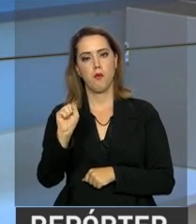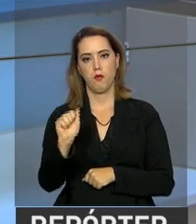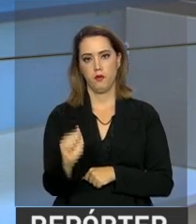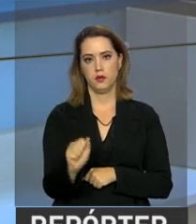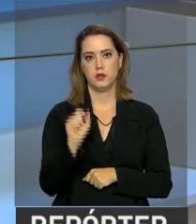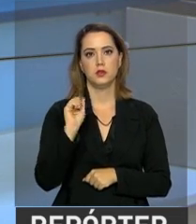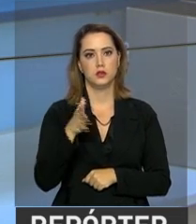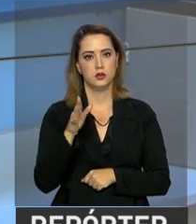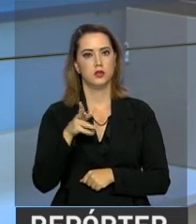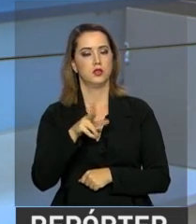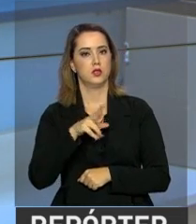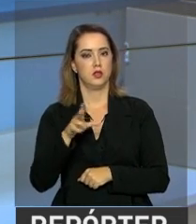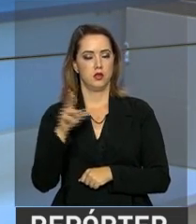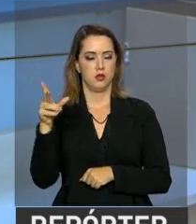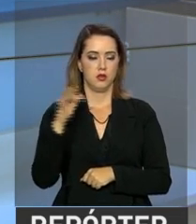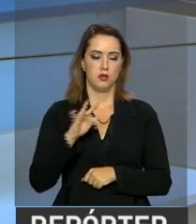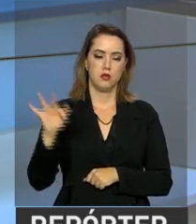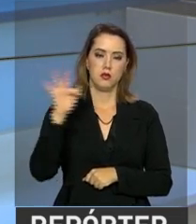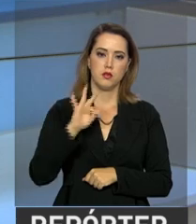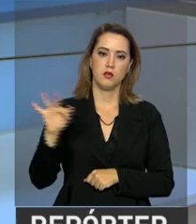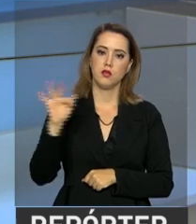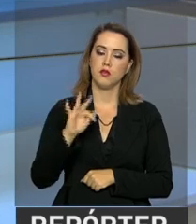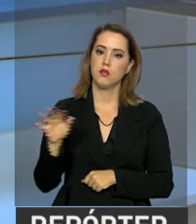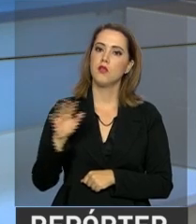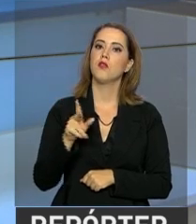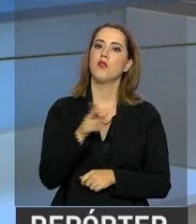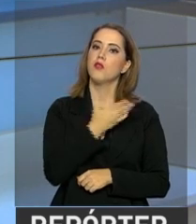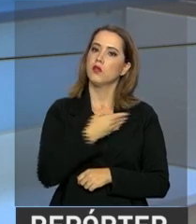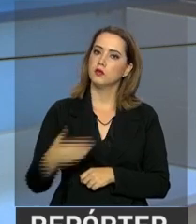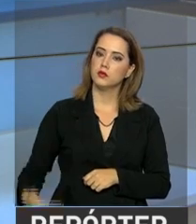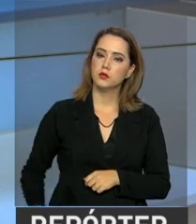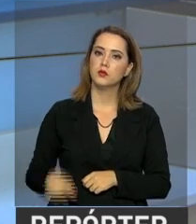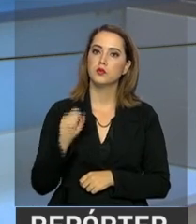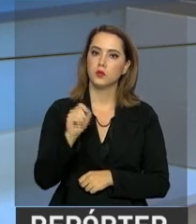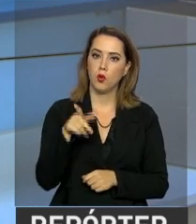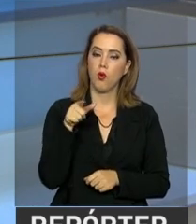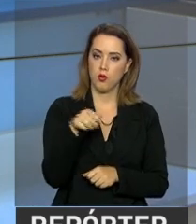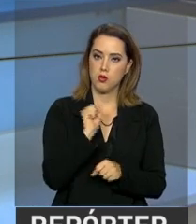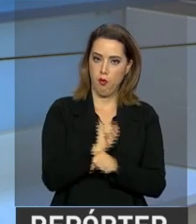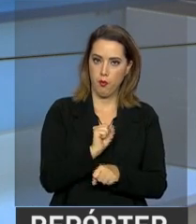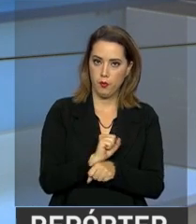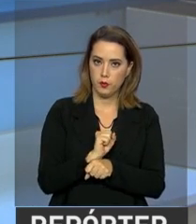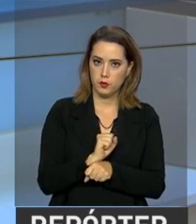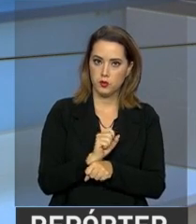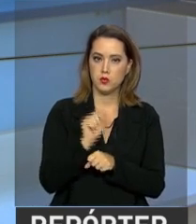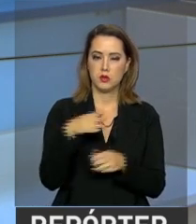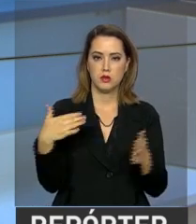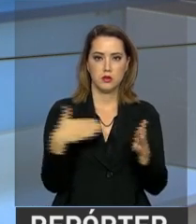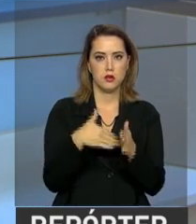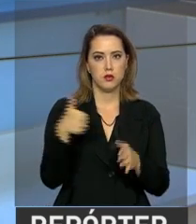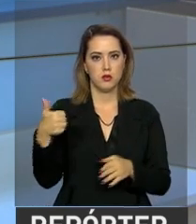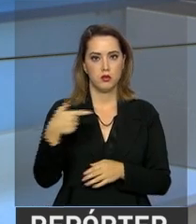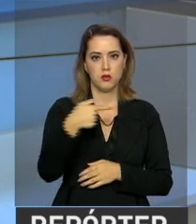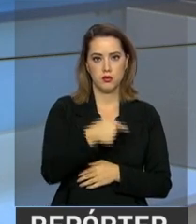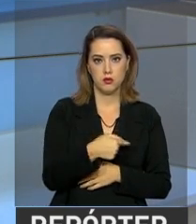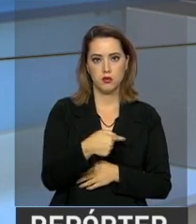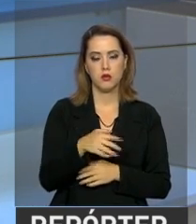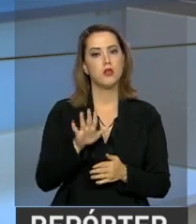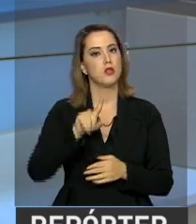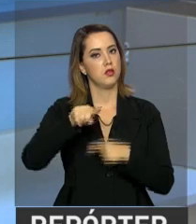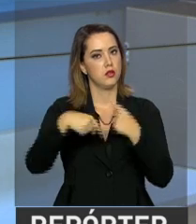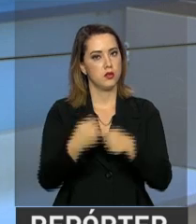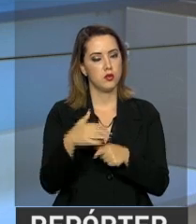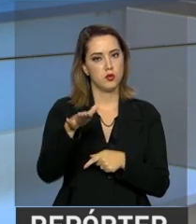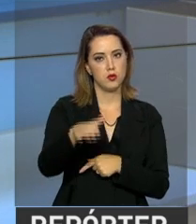ensino superior. Os candidatos que não foram selecionados podem participar da lista de espera até o dia 17. A convocação